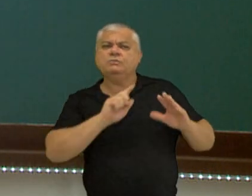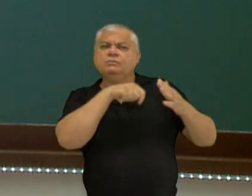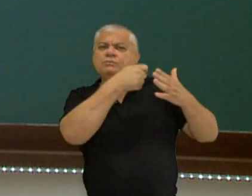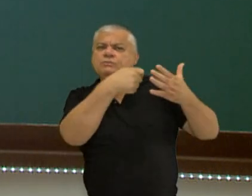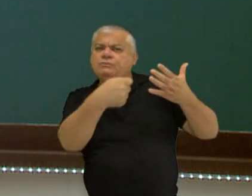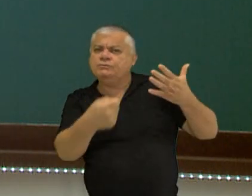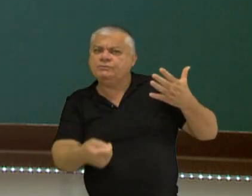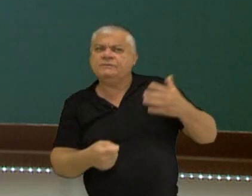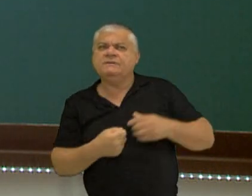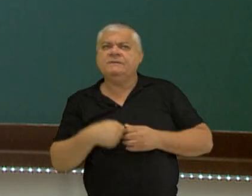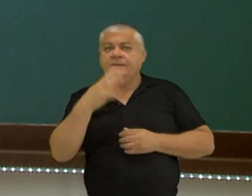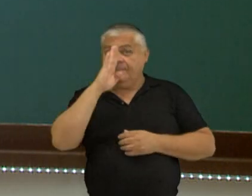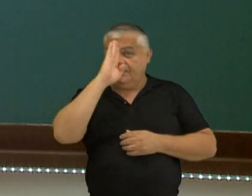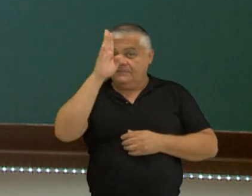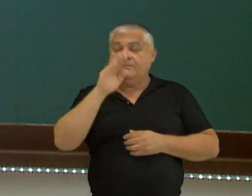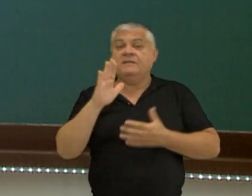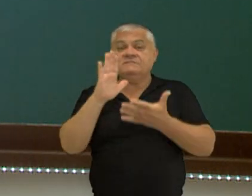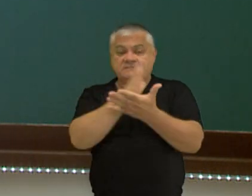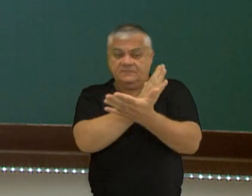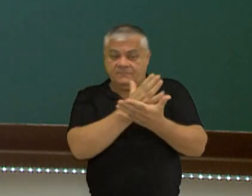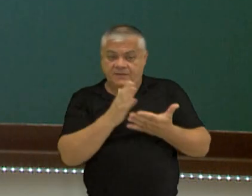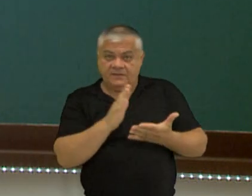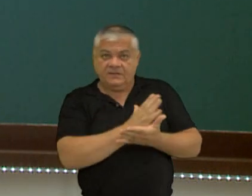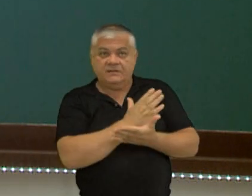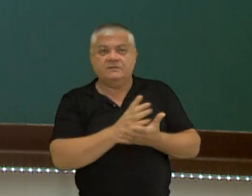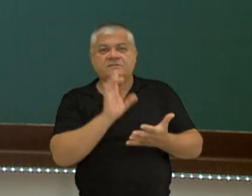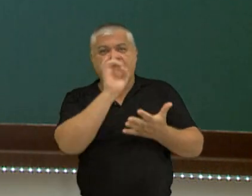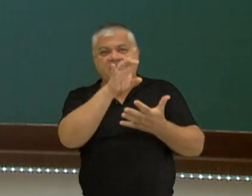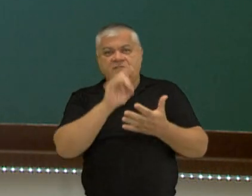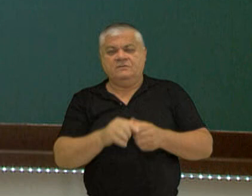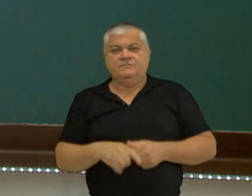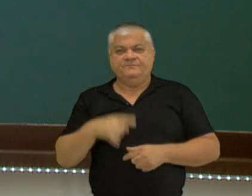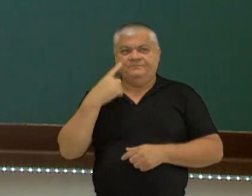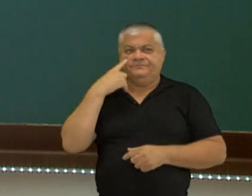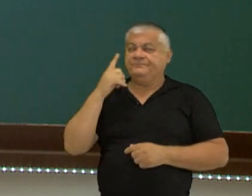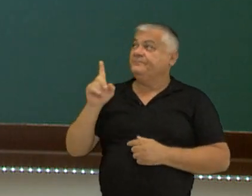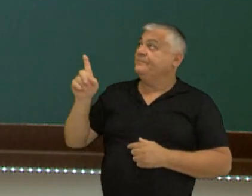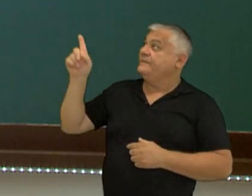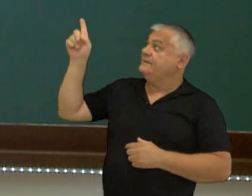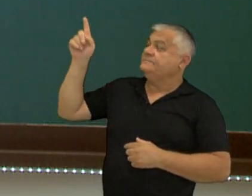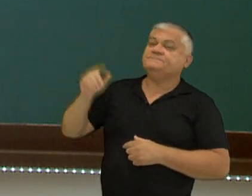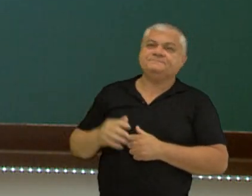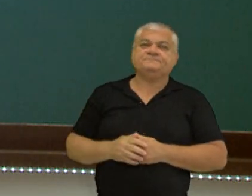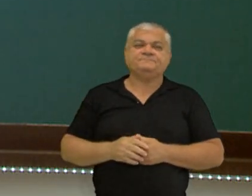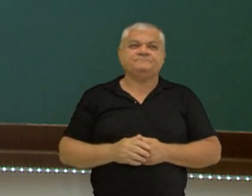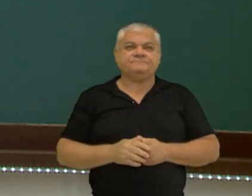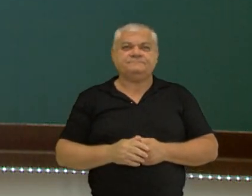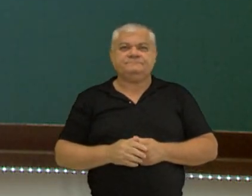menos, principalmente as divisões de cada um dos continentes. Aqui nós temos um